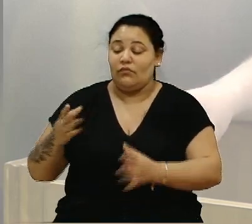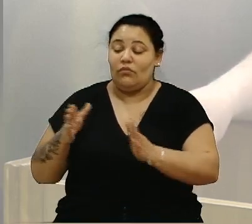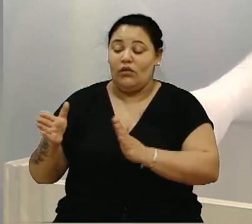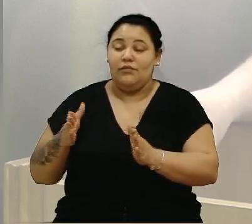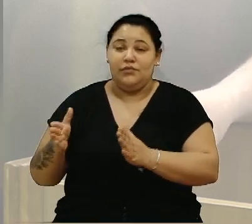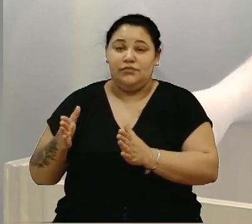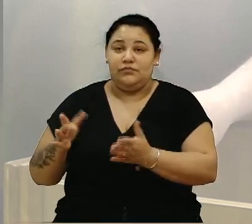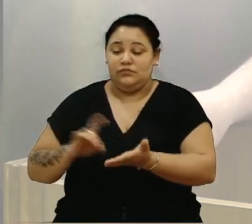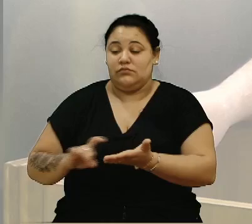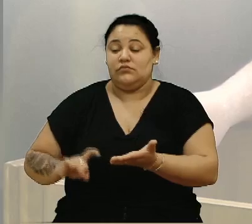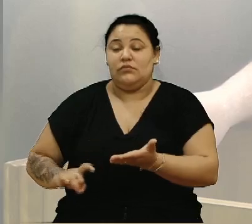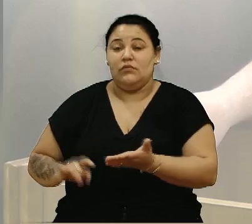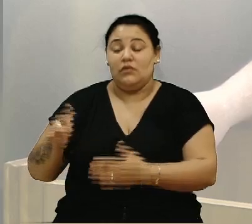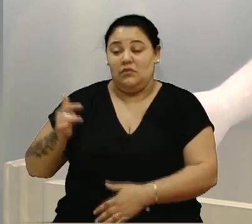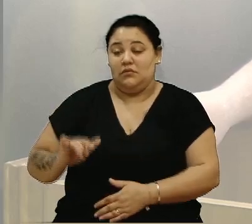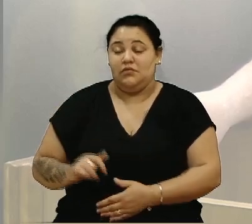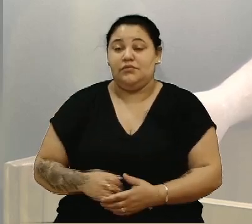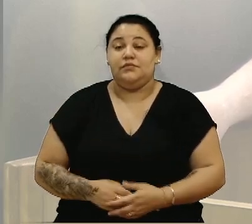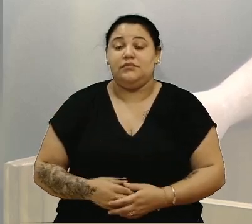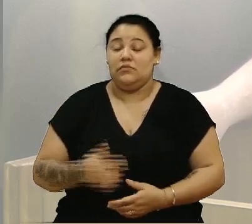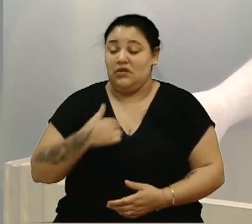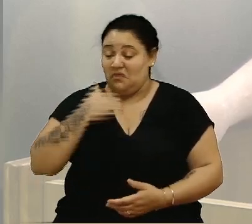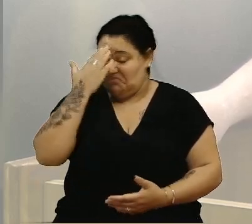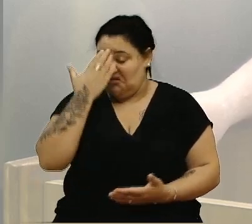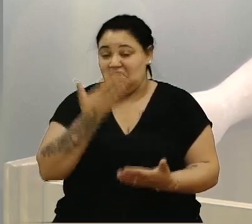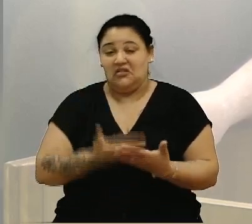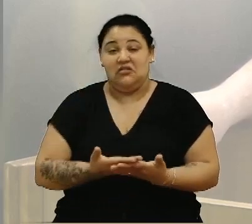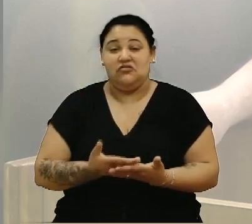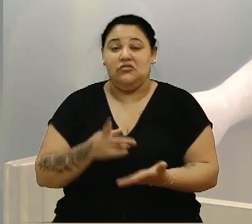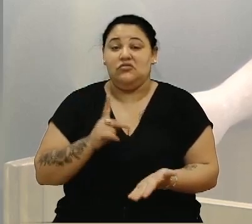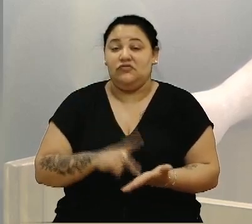outra. E acredito, sinceramente,